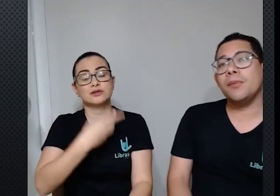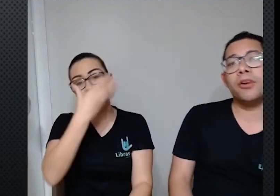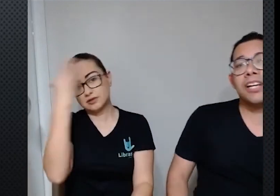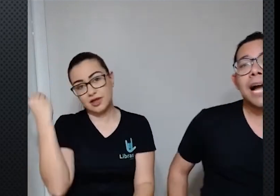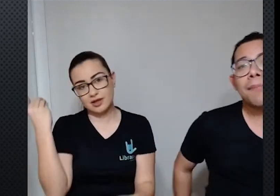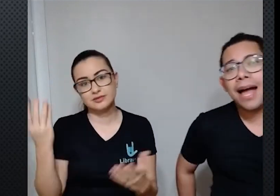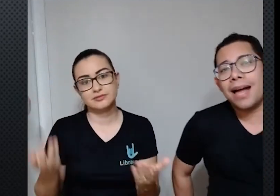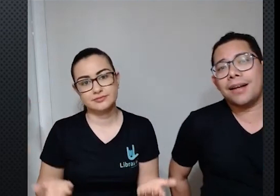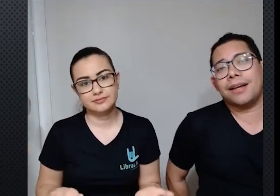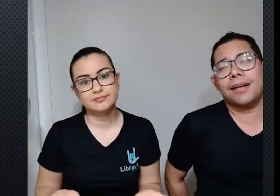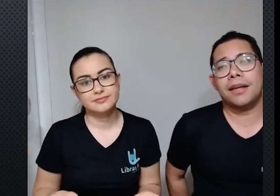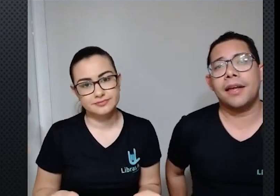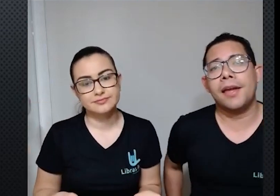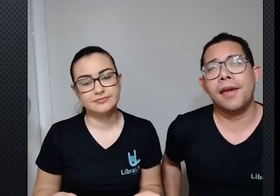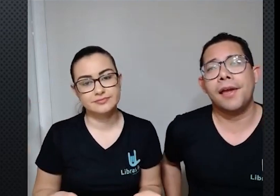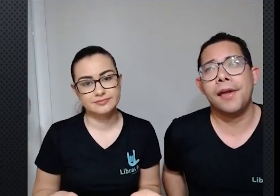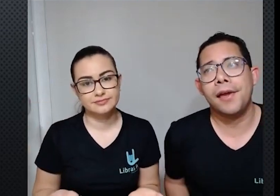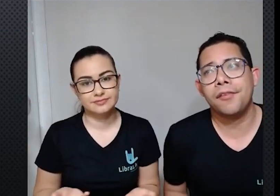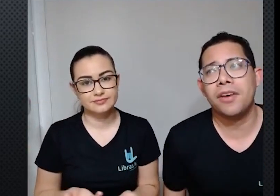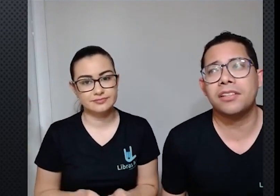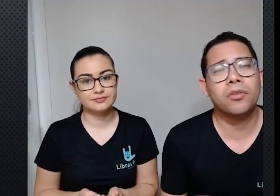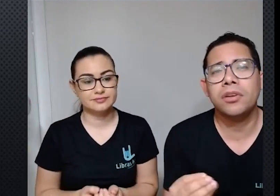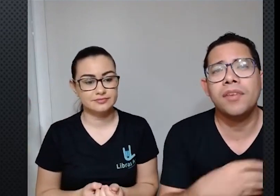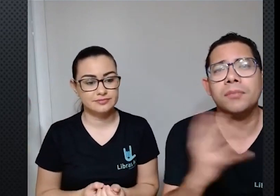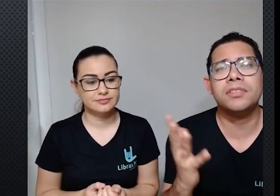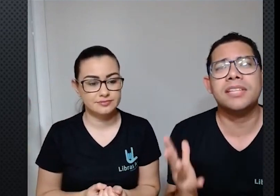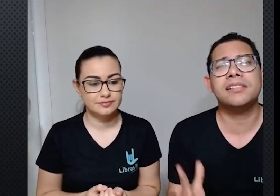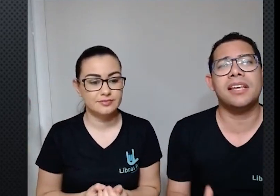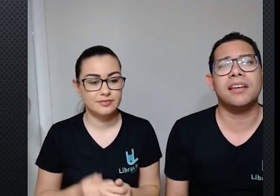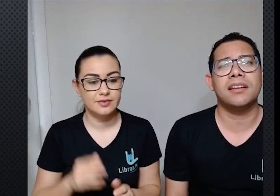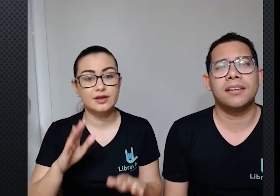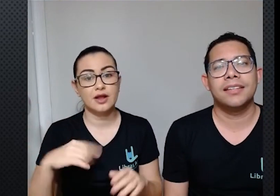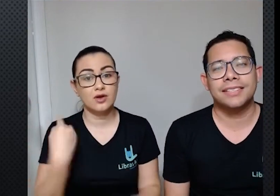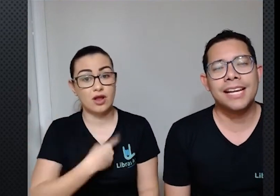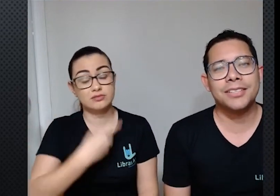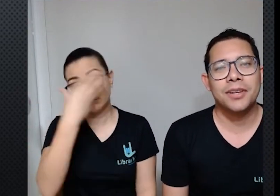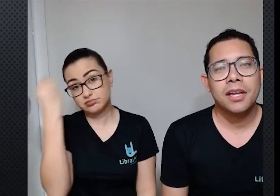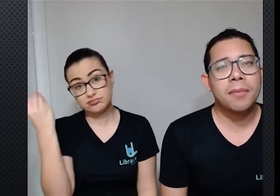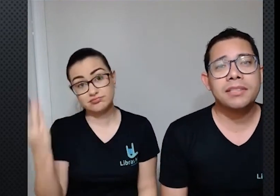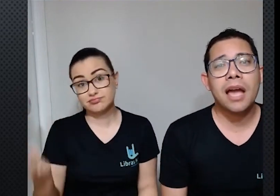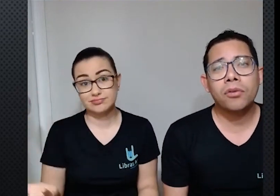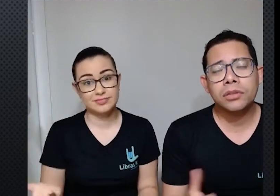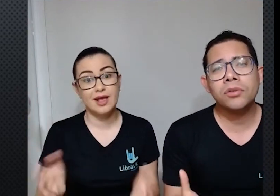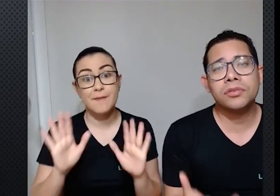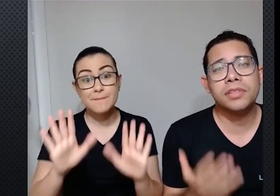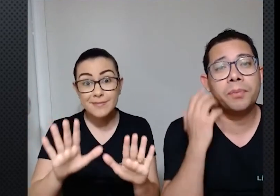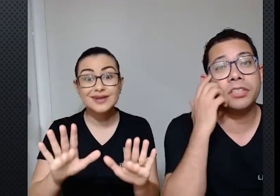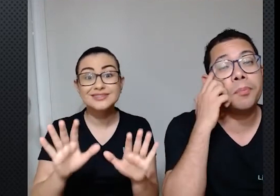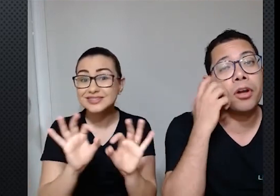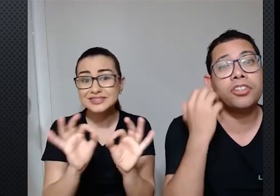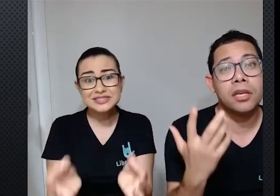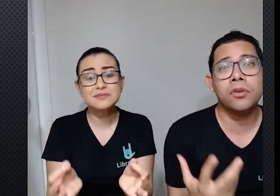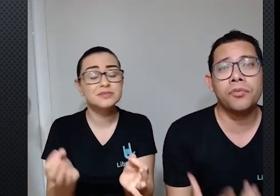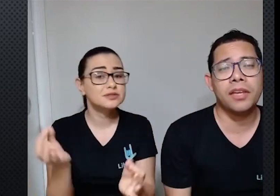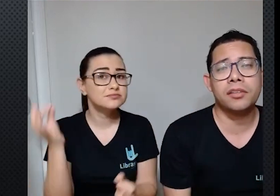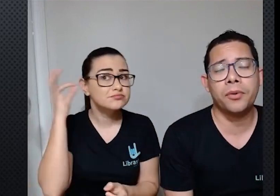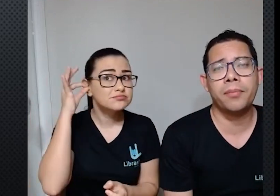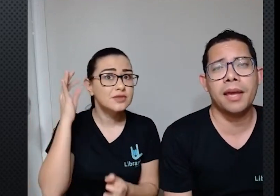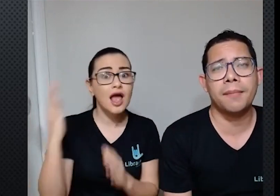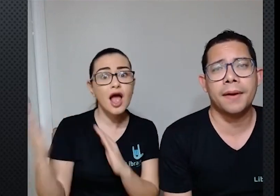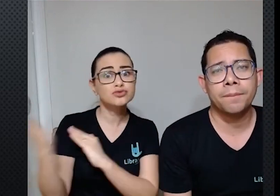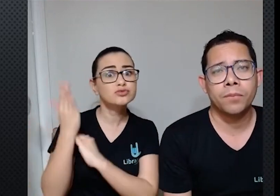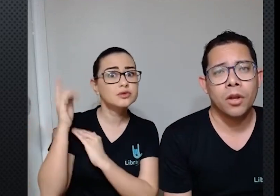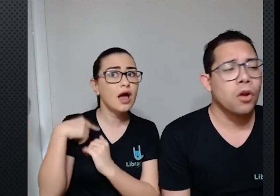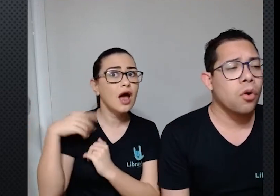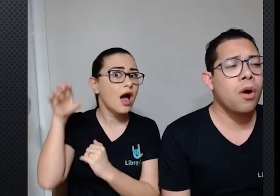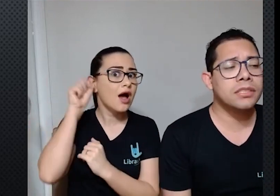isso aí pode acabar fazendo com que venhamos esquecer, certo? Mas é algo tão simples que pode resolver esse